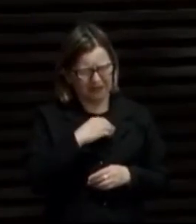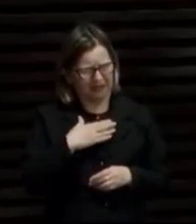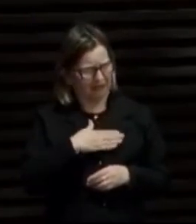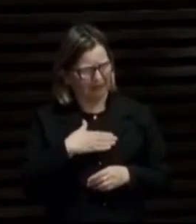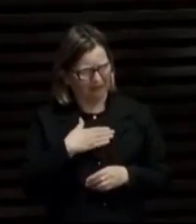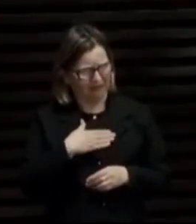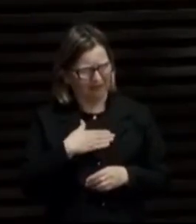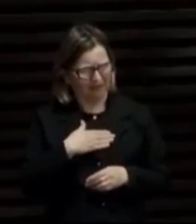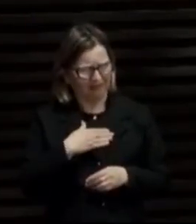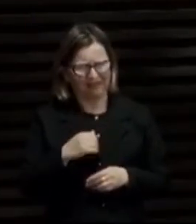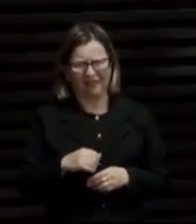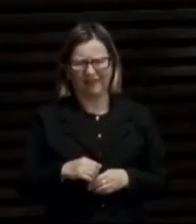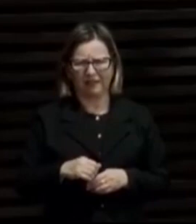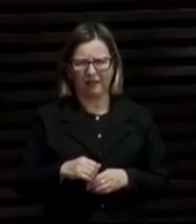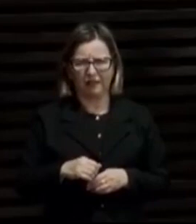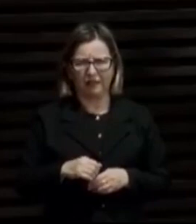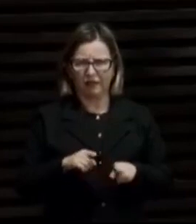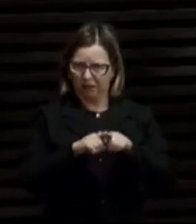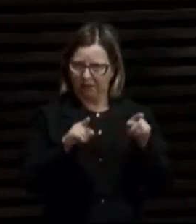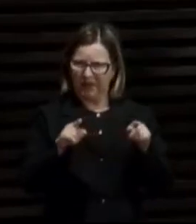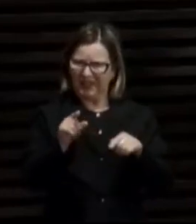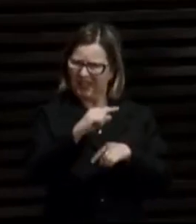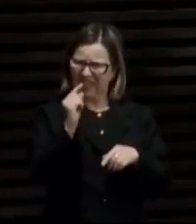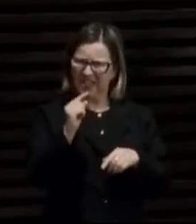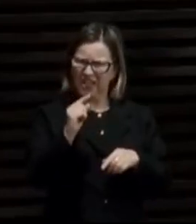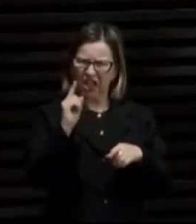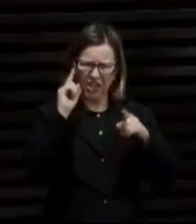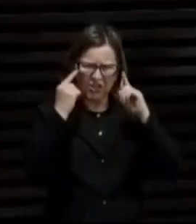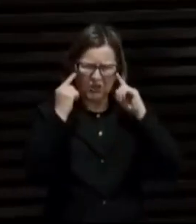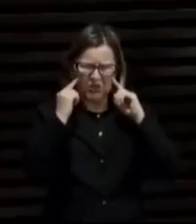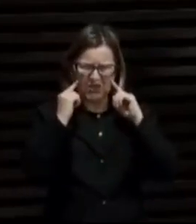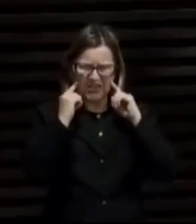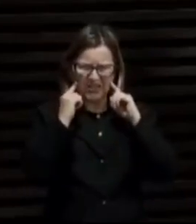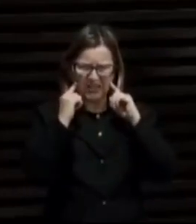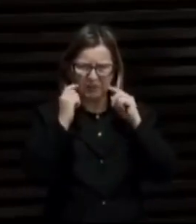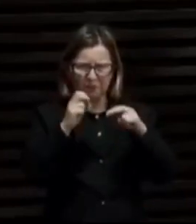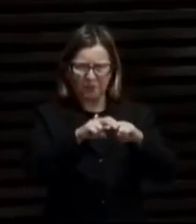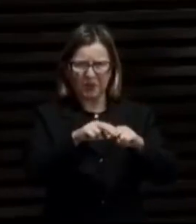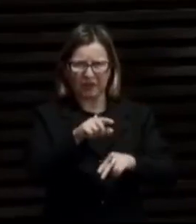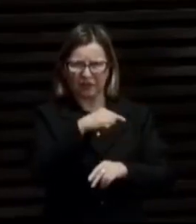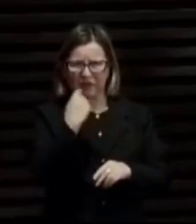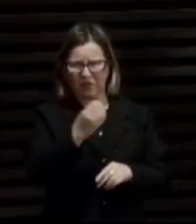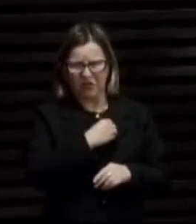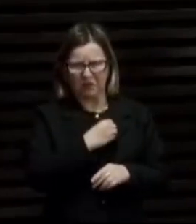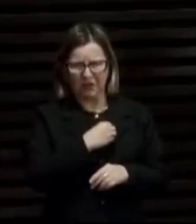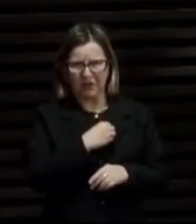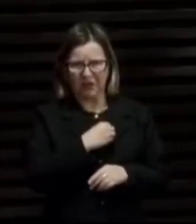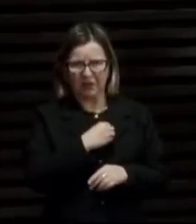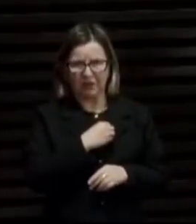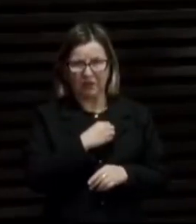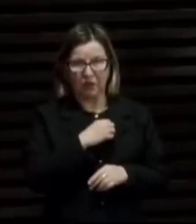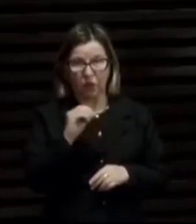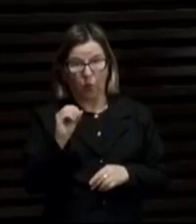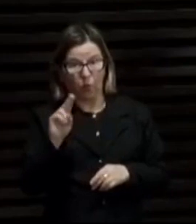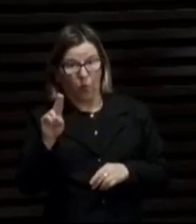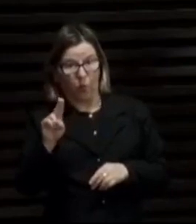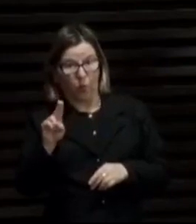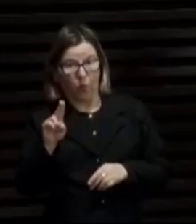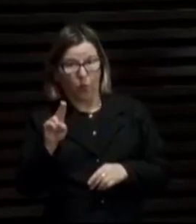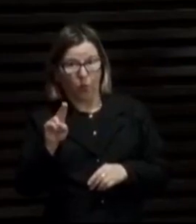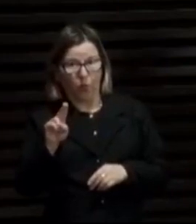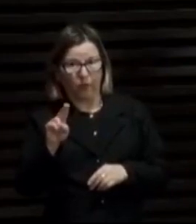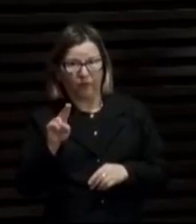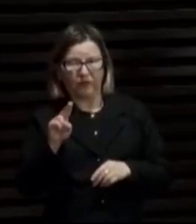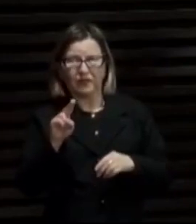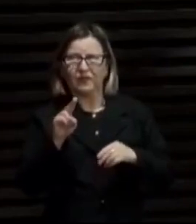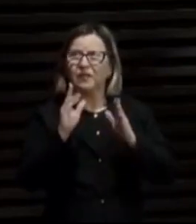Será que nós temos chorado quando o Espírito vem e revela isso para nós? Ou nós vamos diante do Senhor, né, e confessamos, Senhor, eu